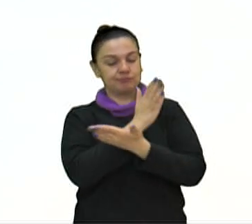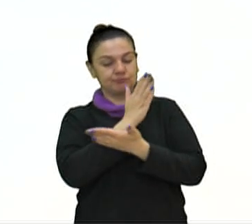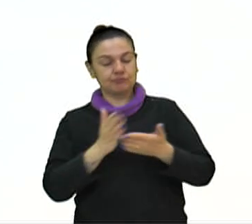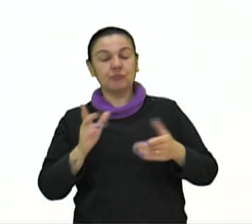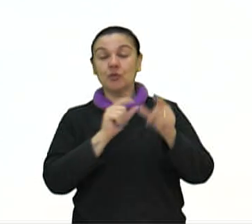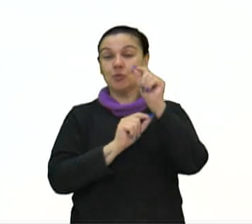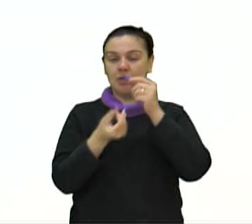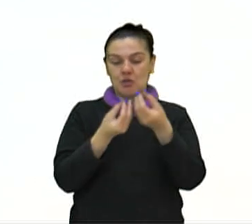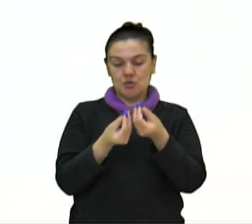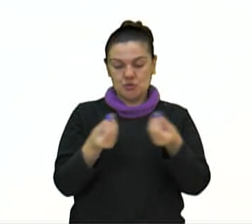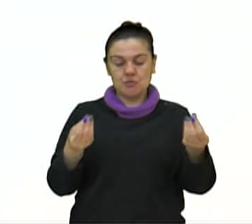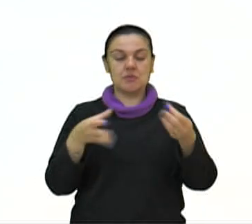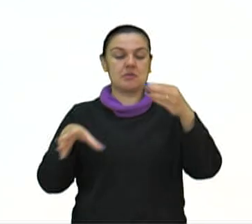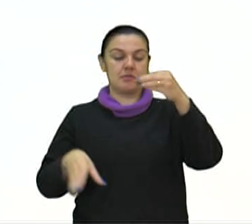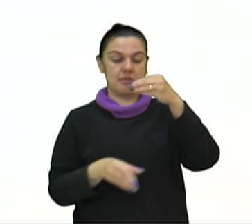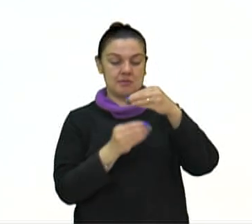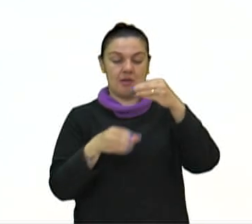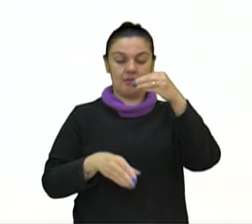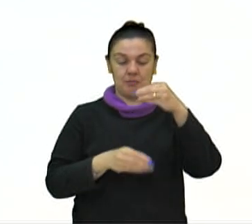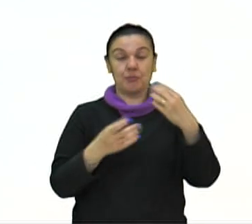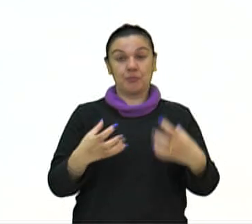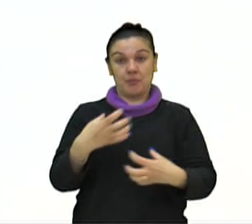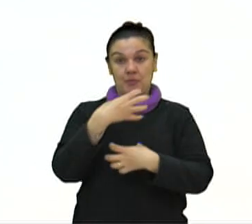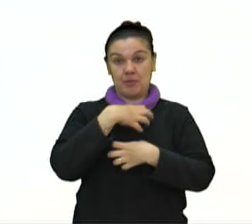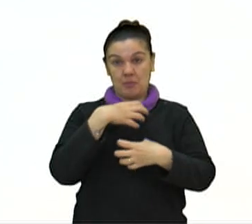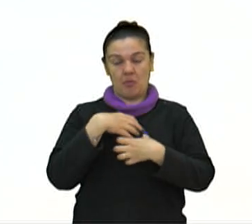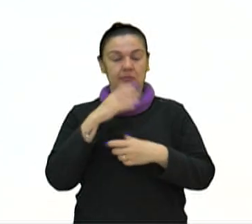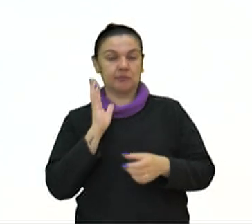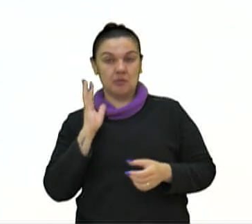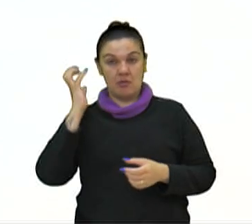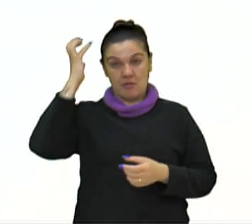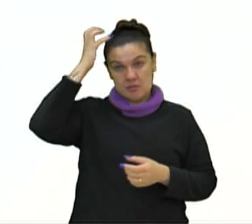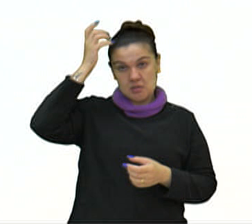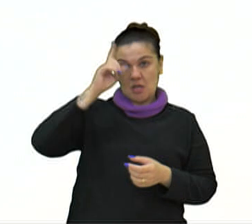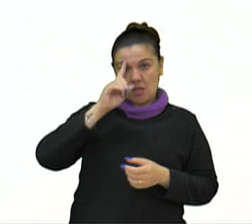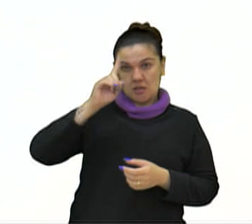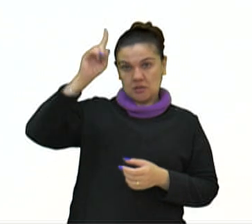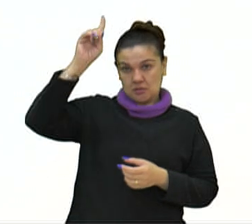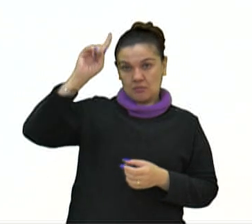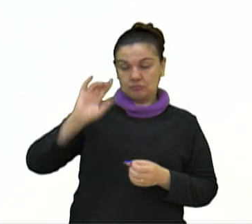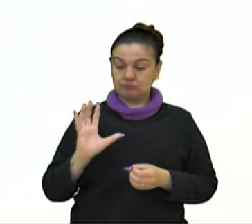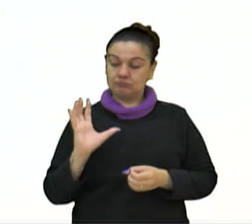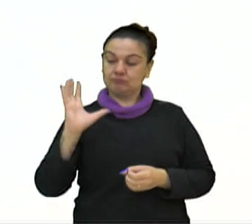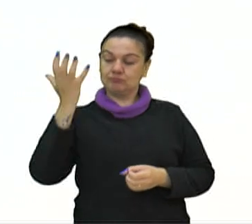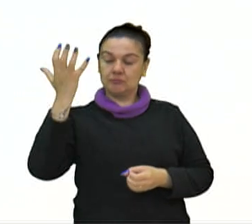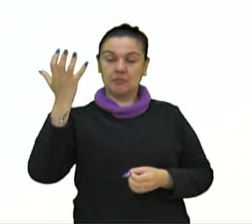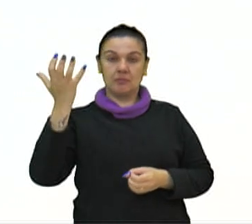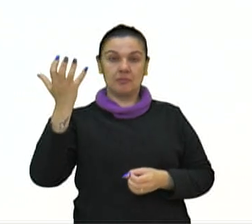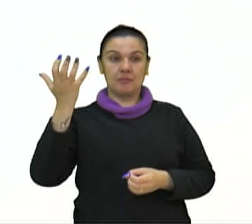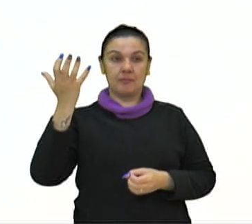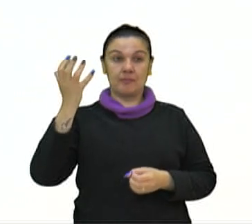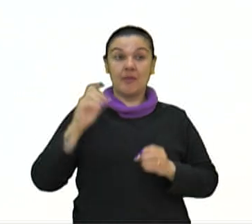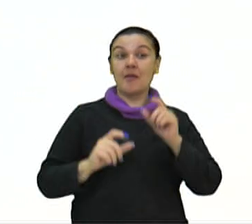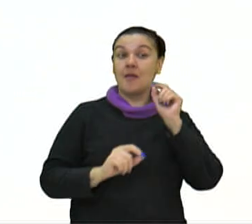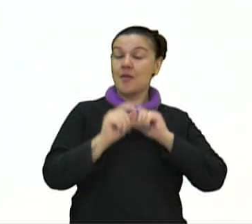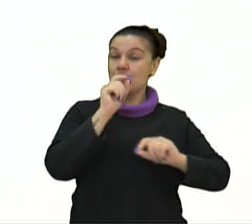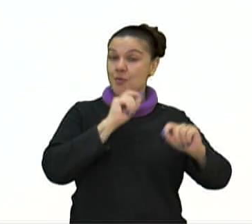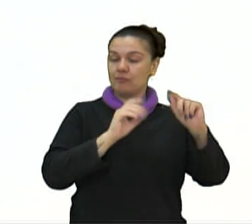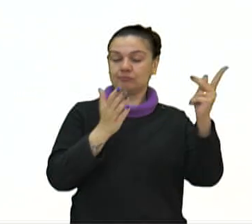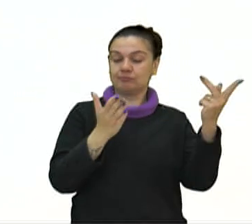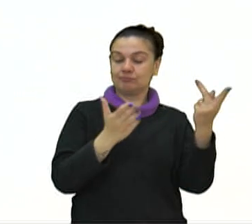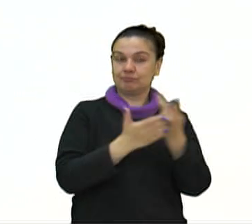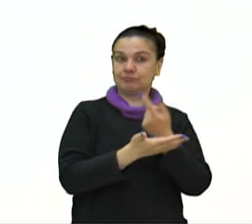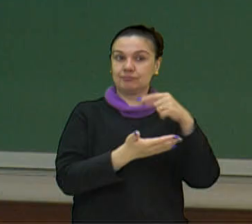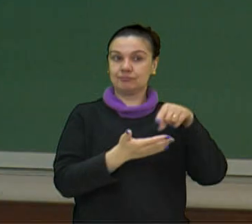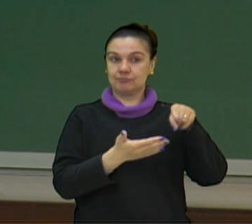substância, atributos e modos. Spinoza entende que Deus, enquanto causa, é natura naturans, e enquanto consequência,